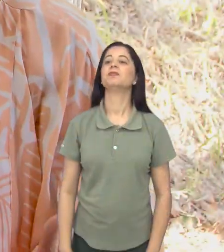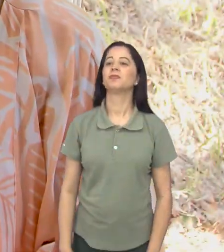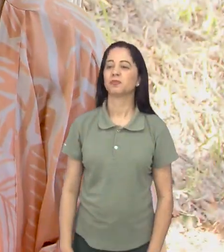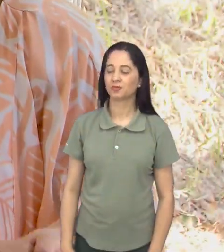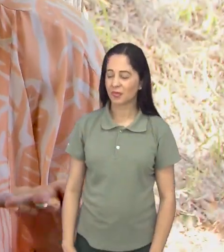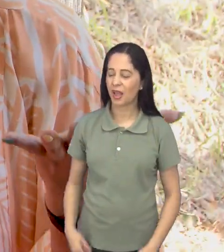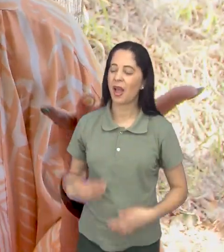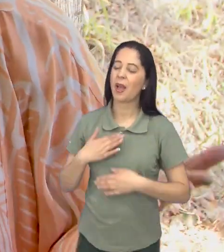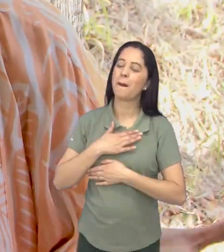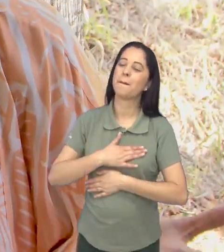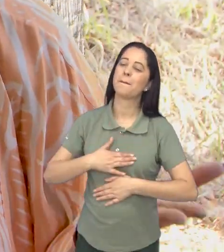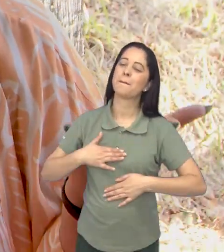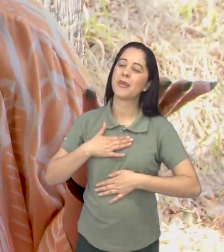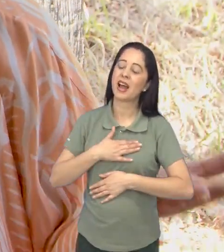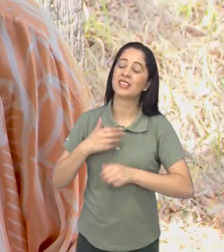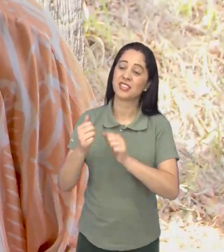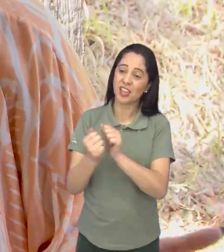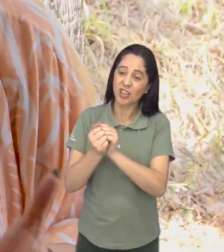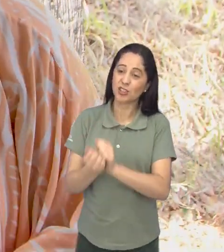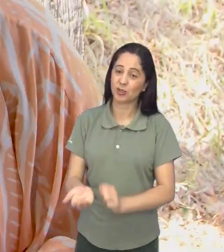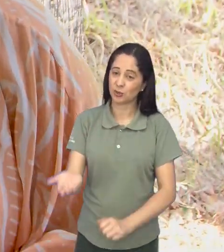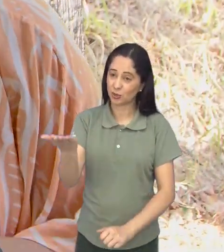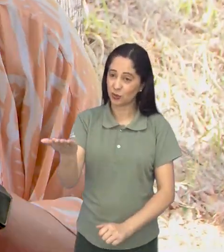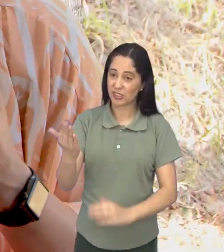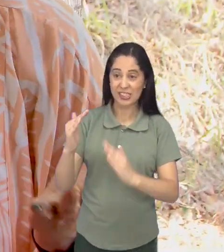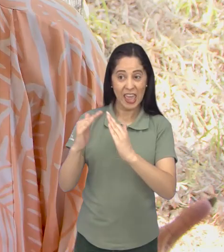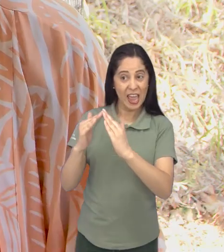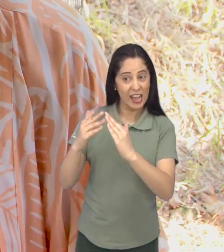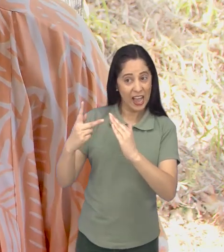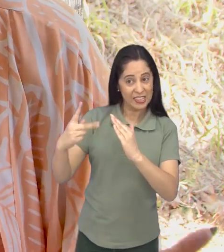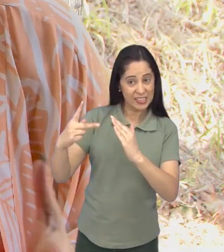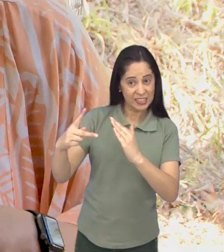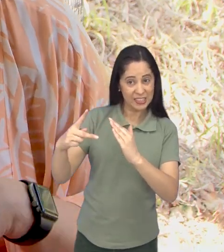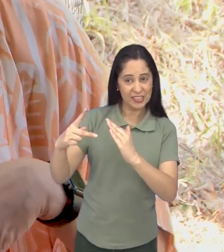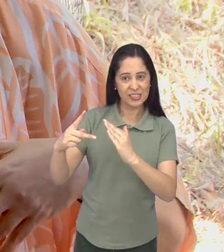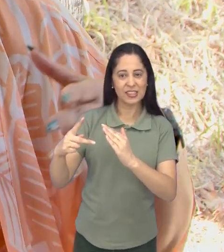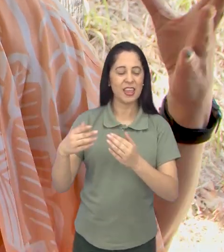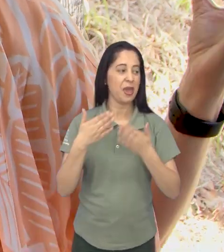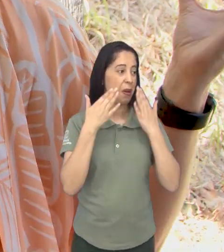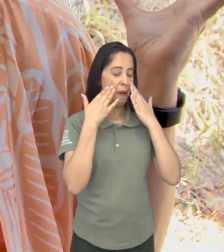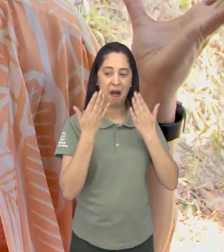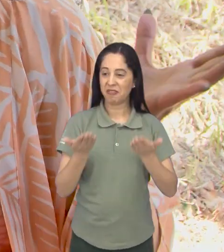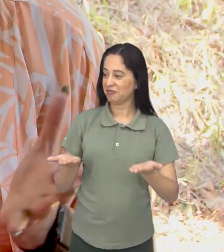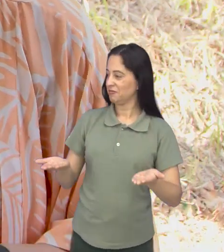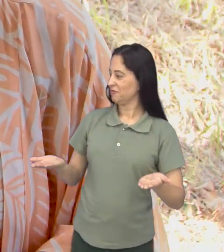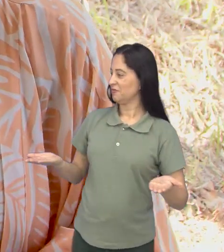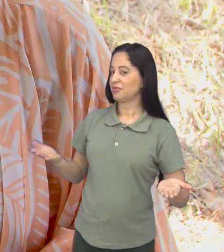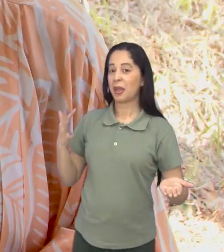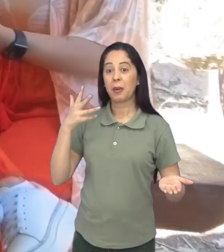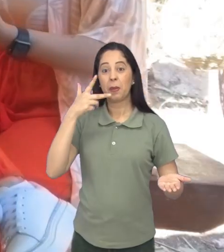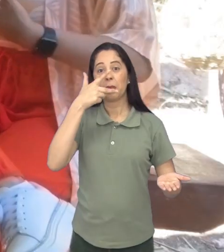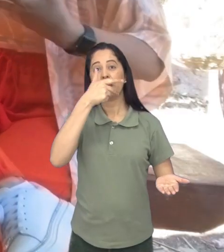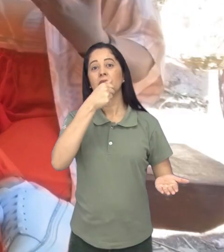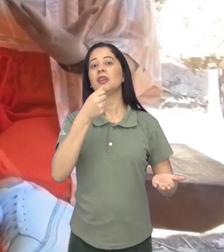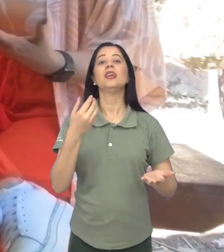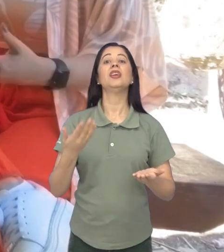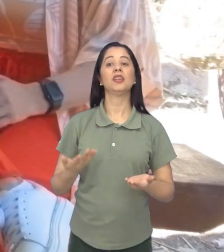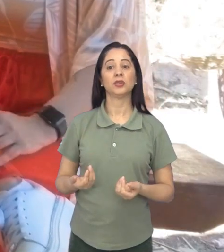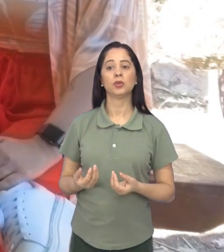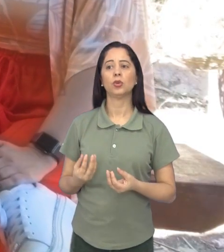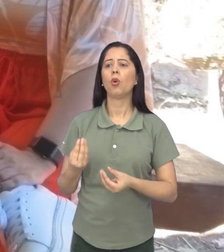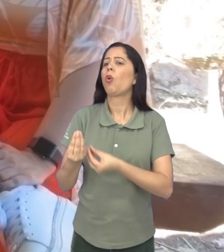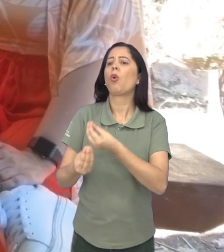Seu Jairo, é um prazer estar aqui com você, na sua casa, com essa beleza do bambu. Como que foi